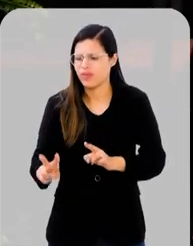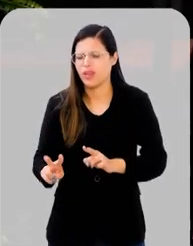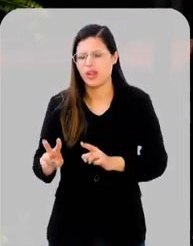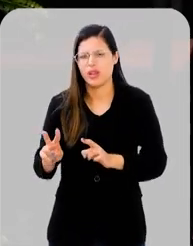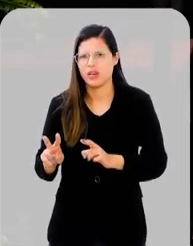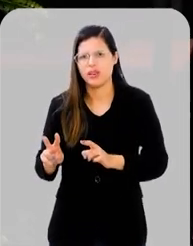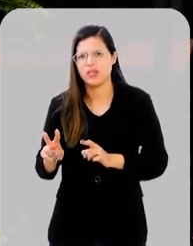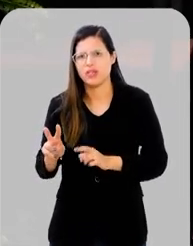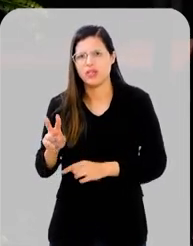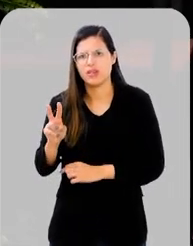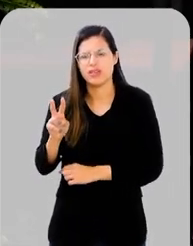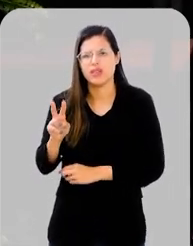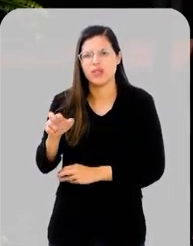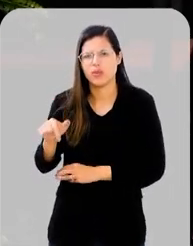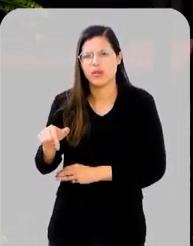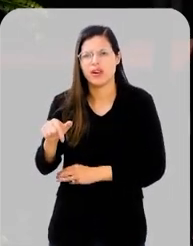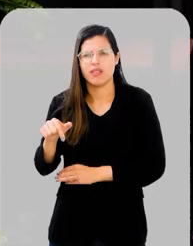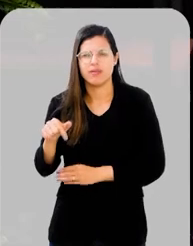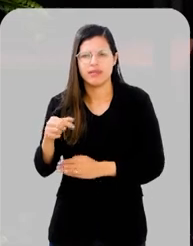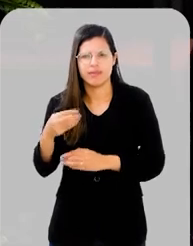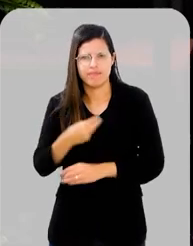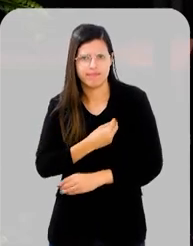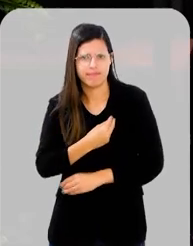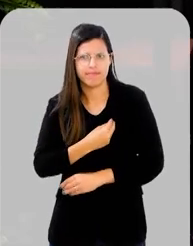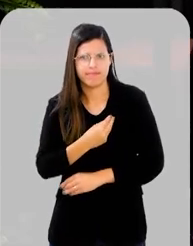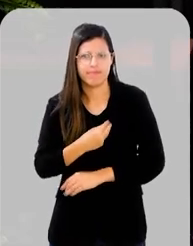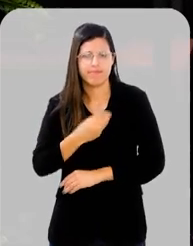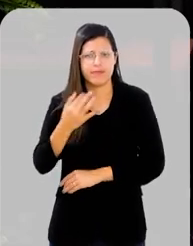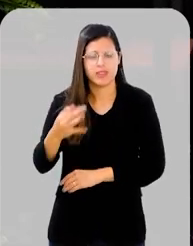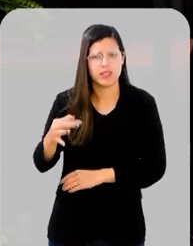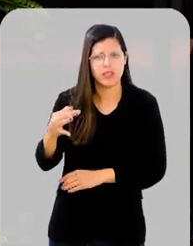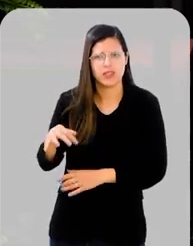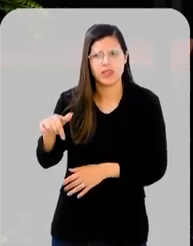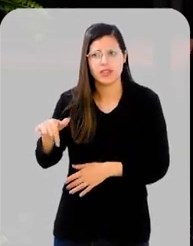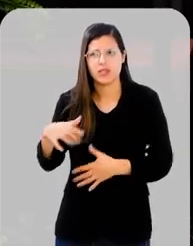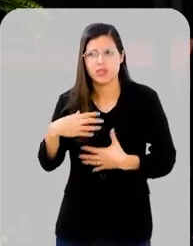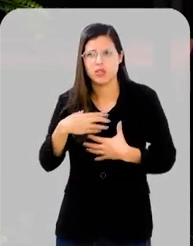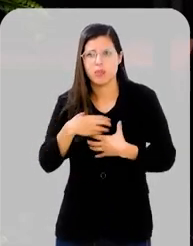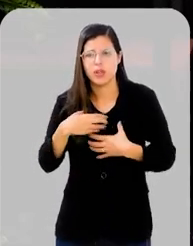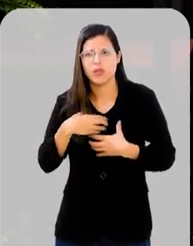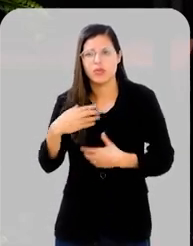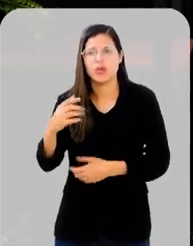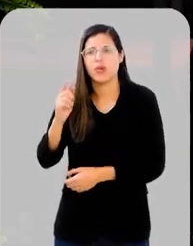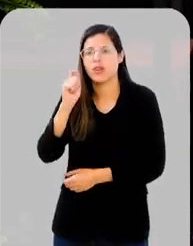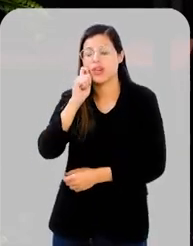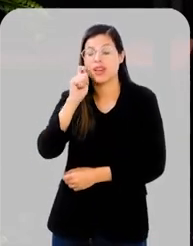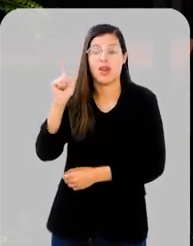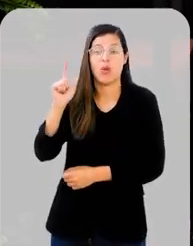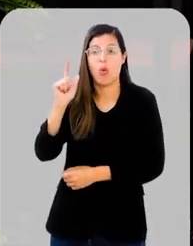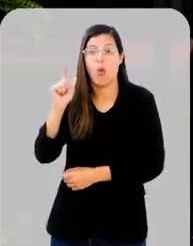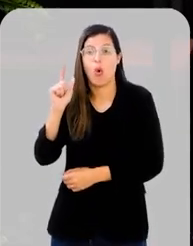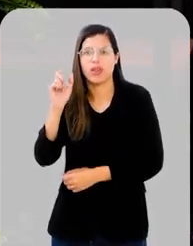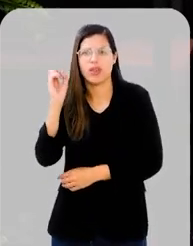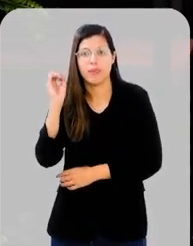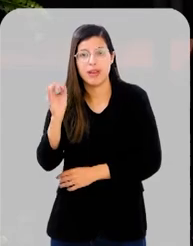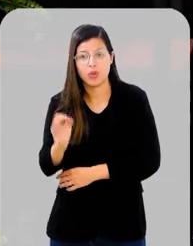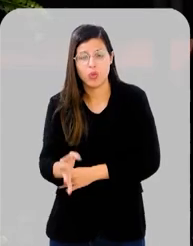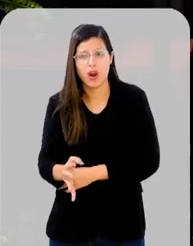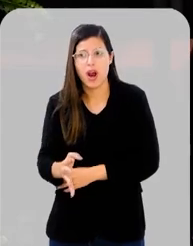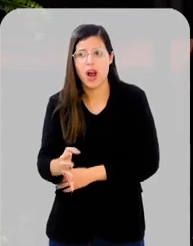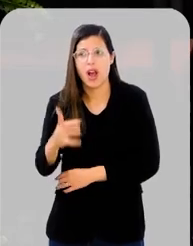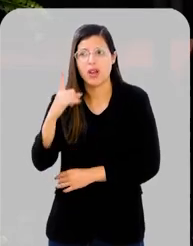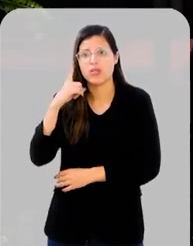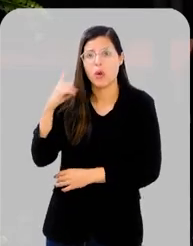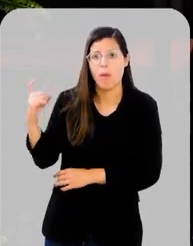ouve o que ela tem a dizer ouve Mas ouve o que ela tá passando ouve o relato dela que acorda no meio da noite com